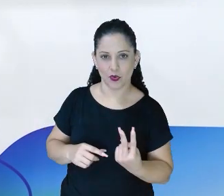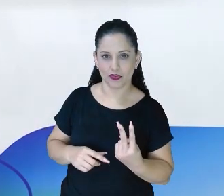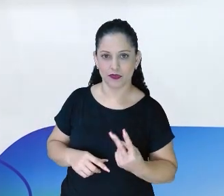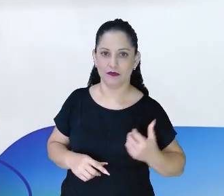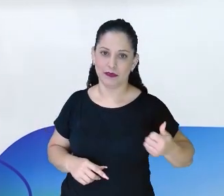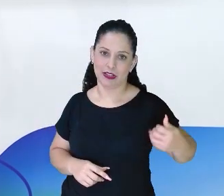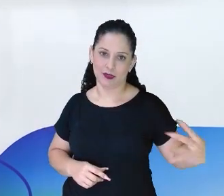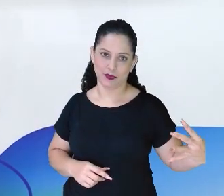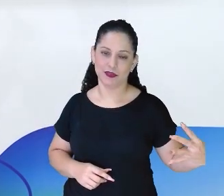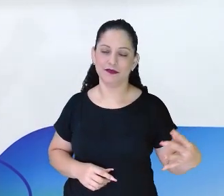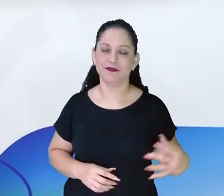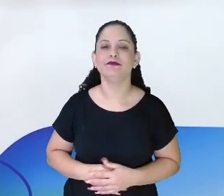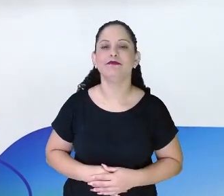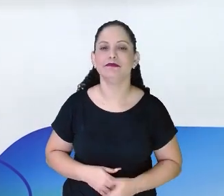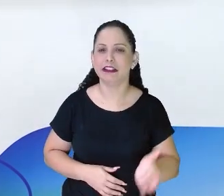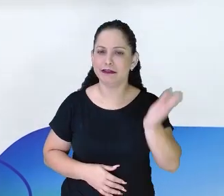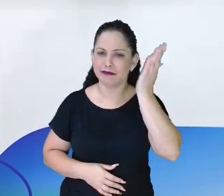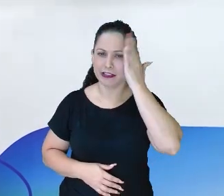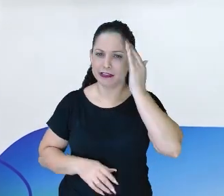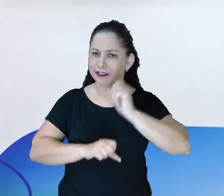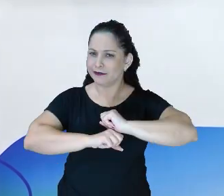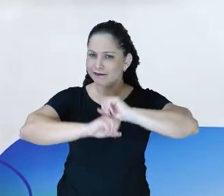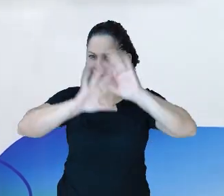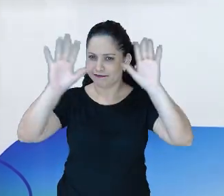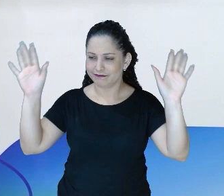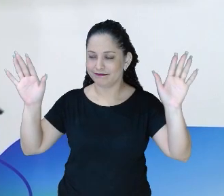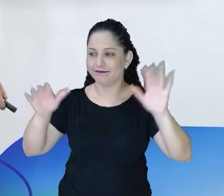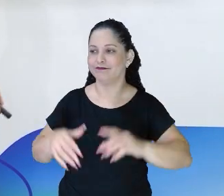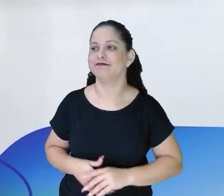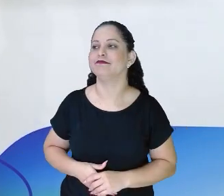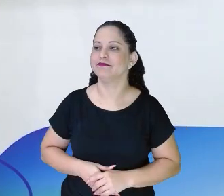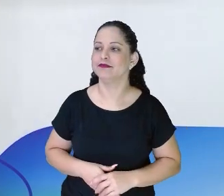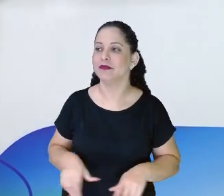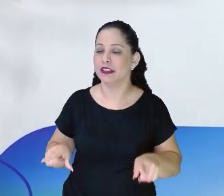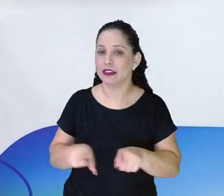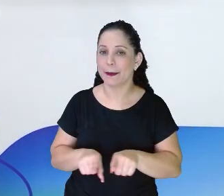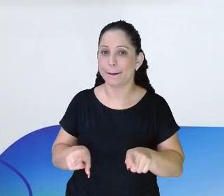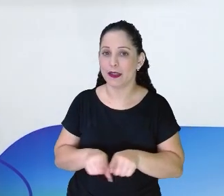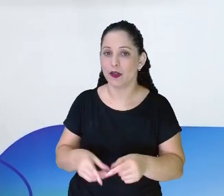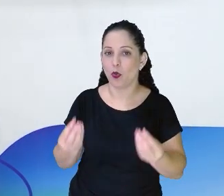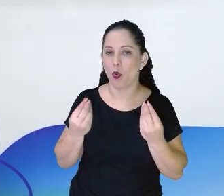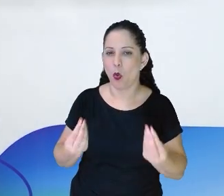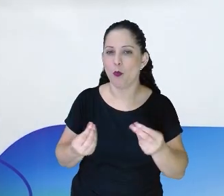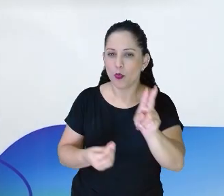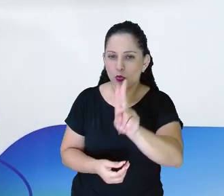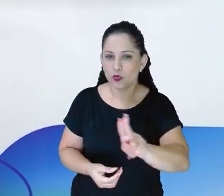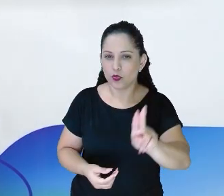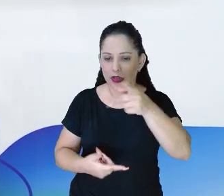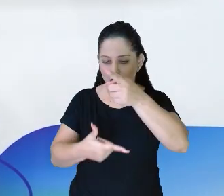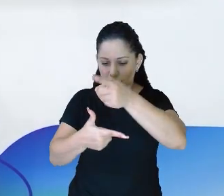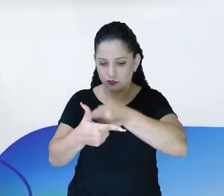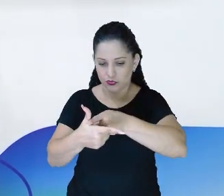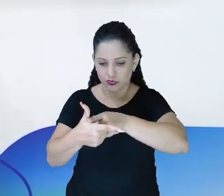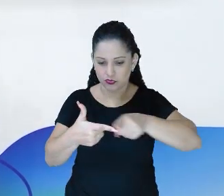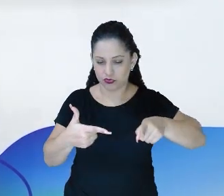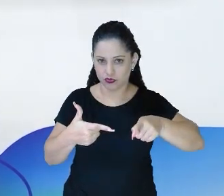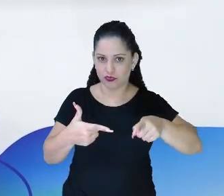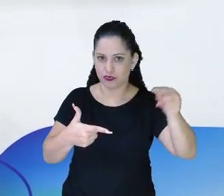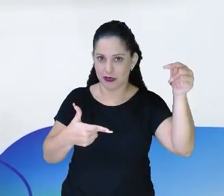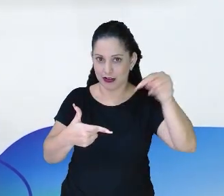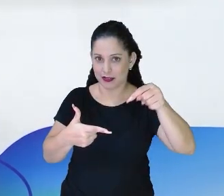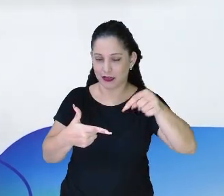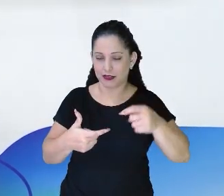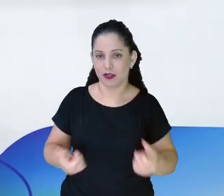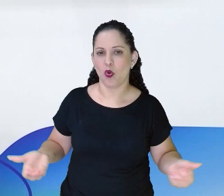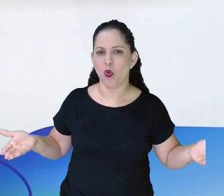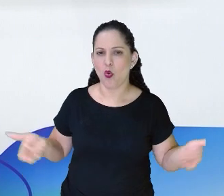só para você entender, inclusive, essa questão do método chave, certo? Inclusive se fala, né? Hoje